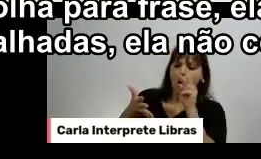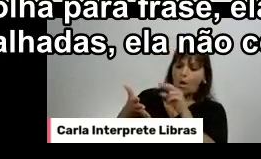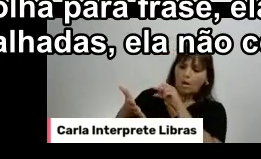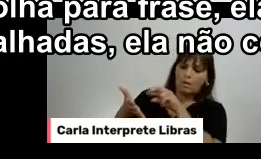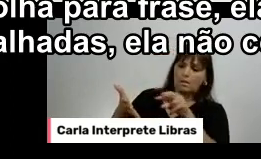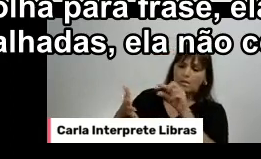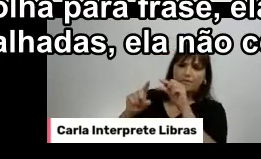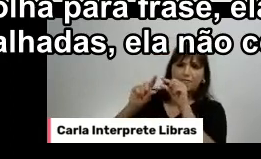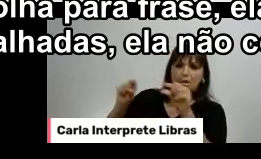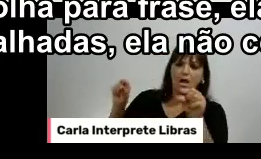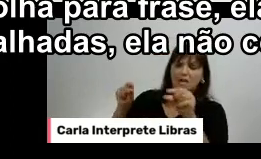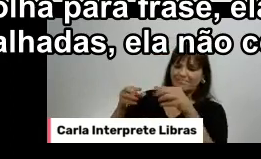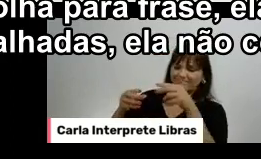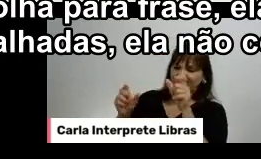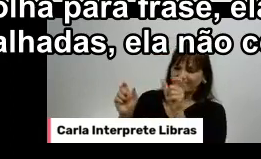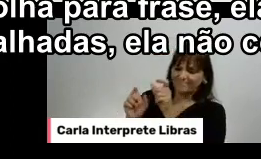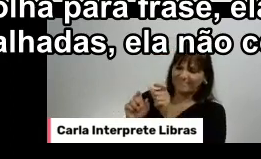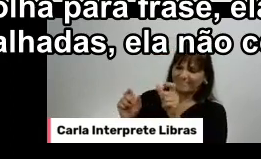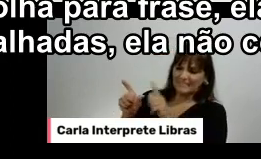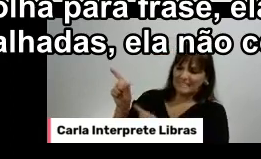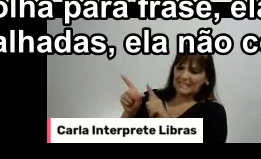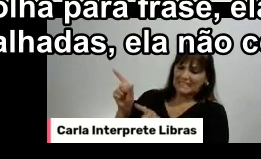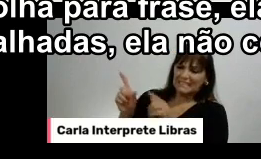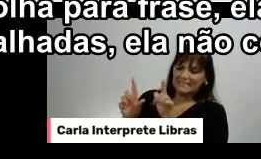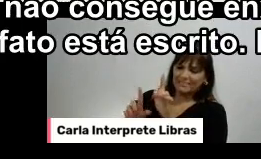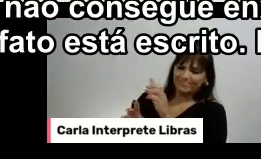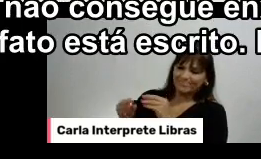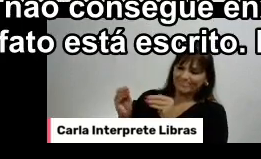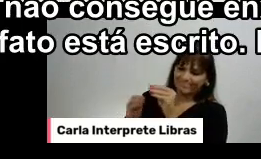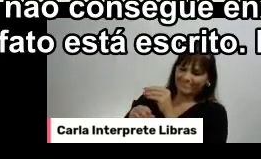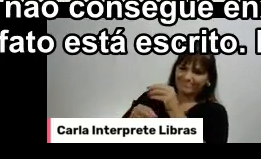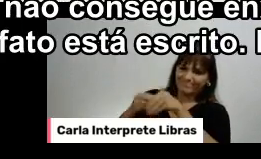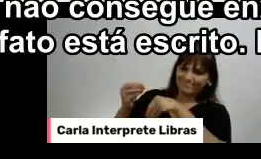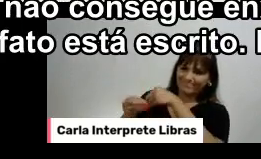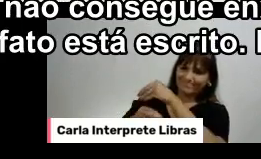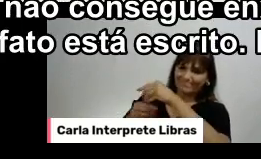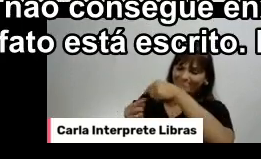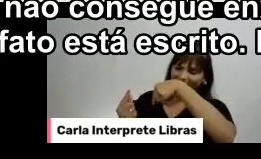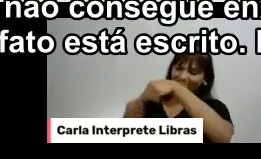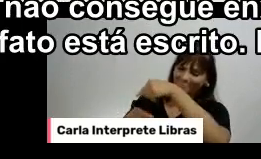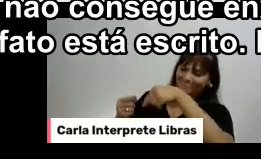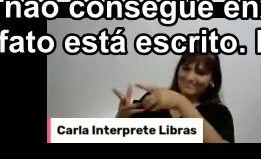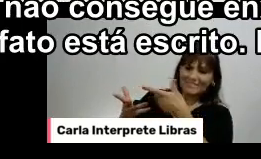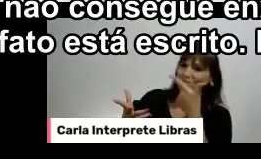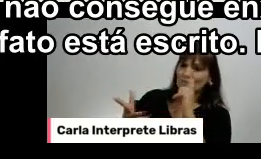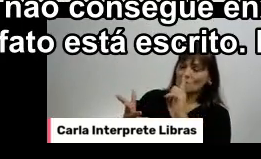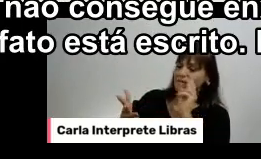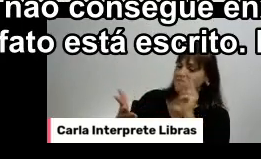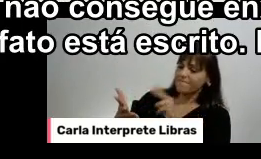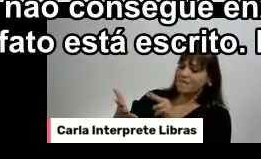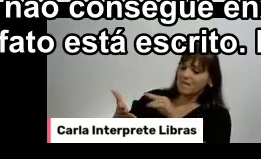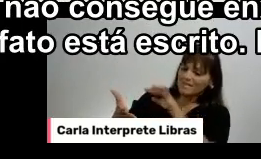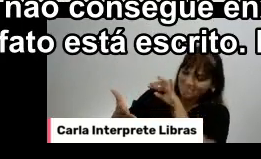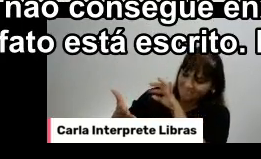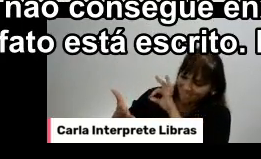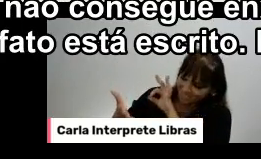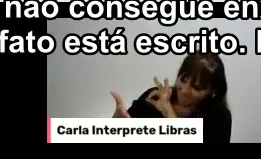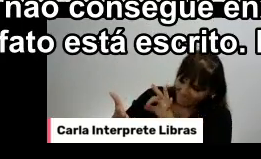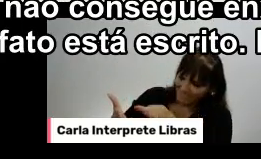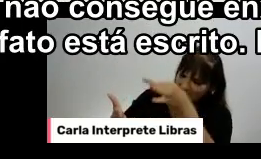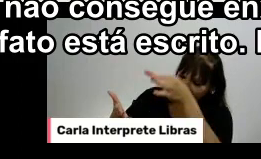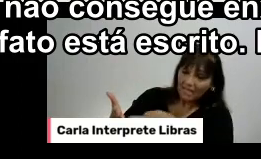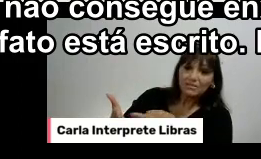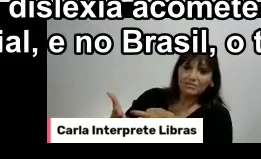mais embaralhadas, ela não consegue formar as palavras, ela não consegue enxergar o que realmente, de fato, está escrito. Dados